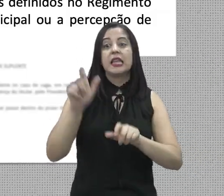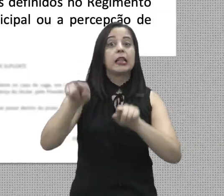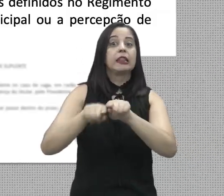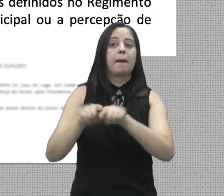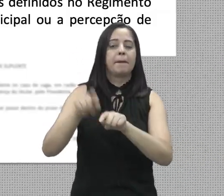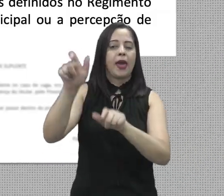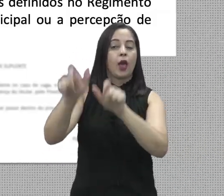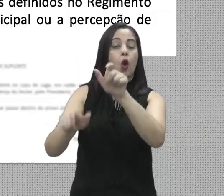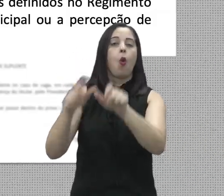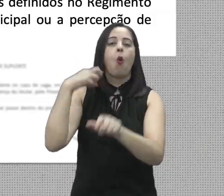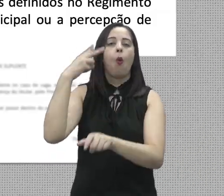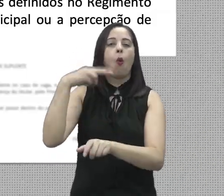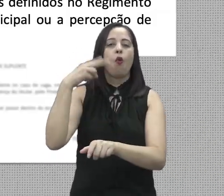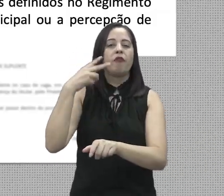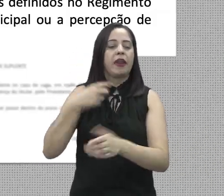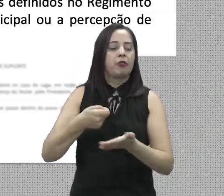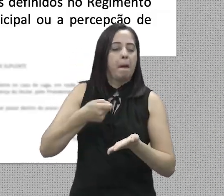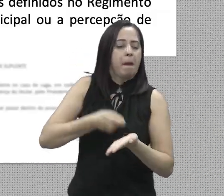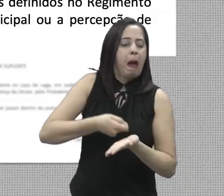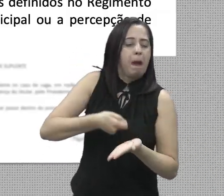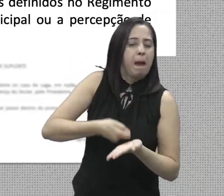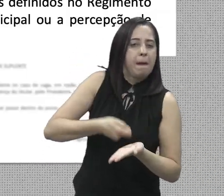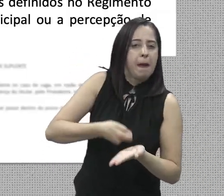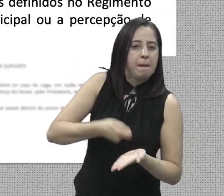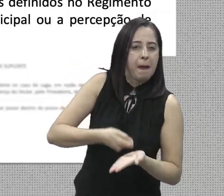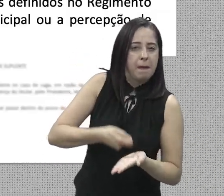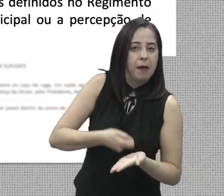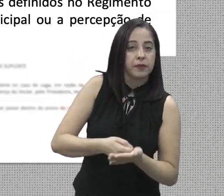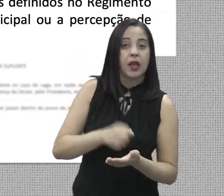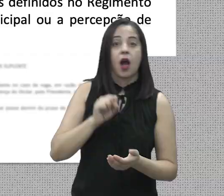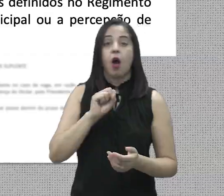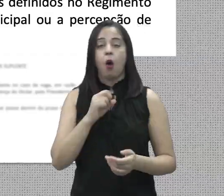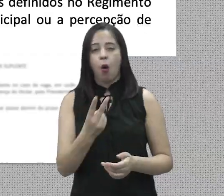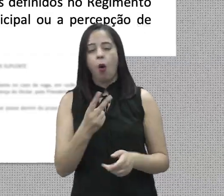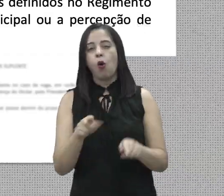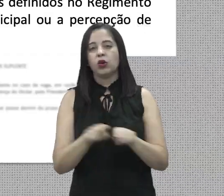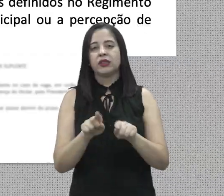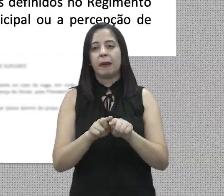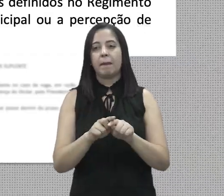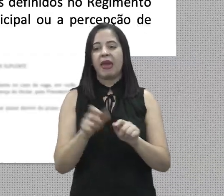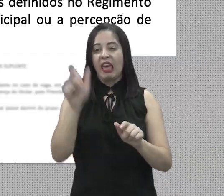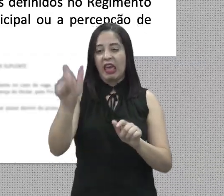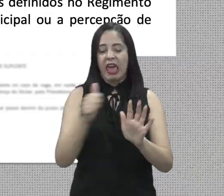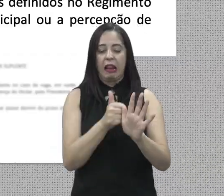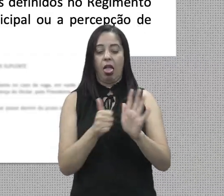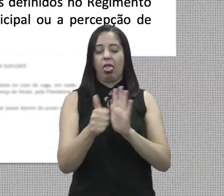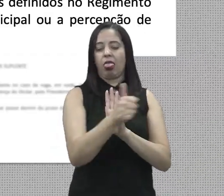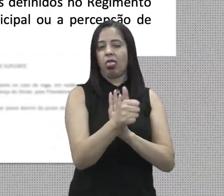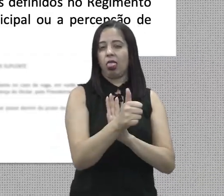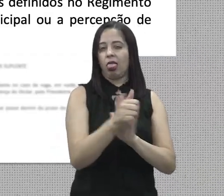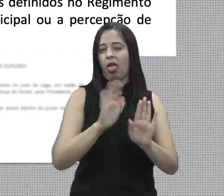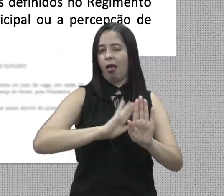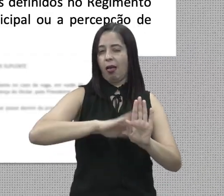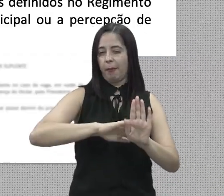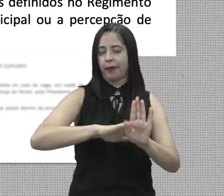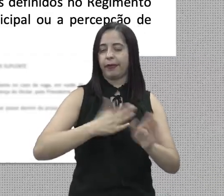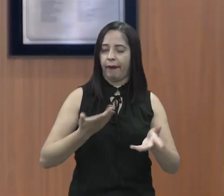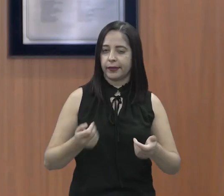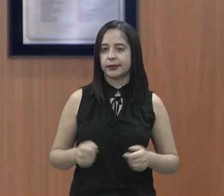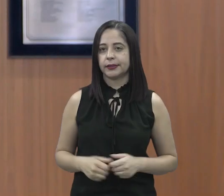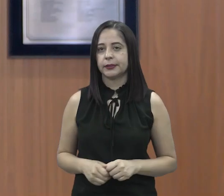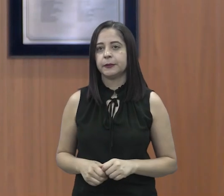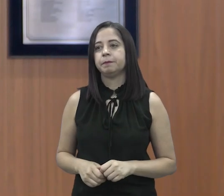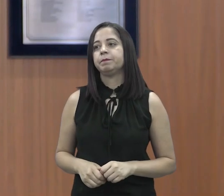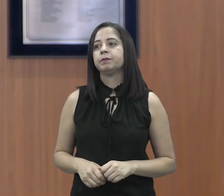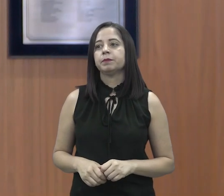o abuso das prerrogativas asseguradas a membros da Câmara ou a percepção de vantagens indevidas.